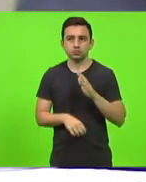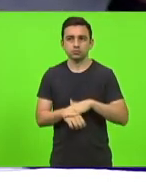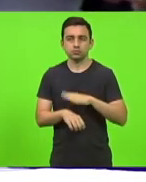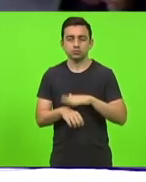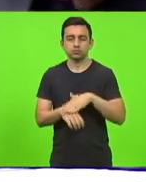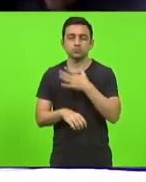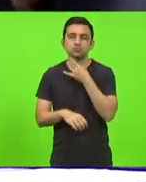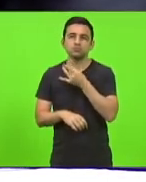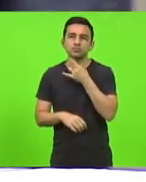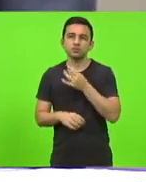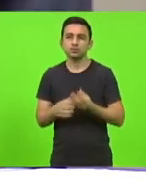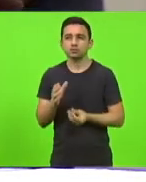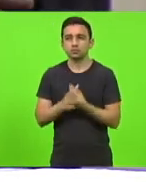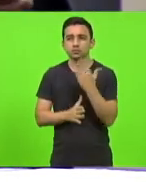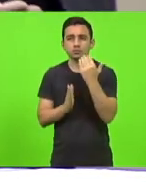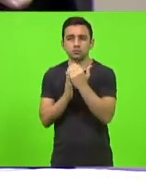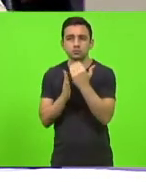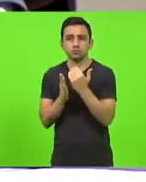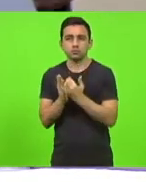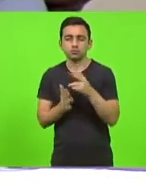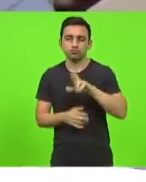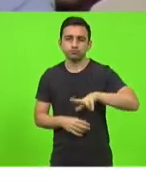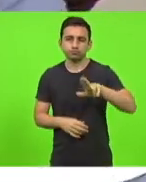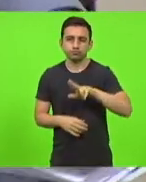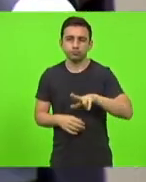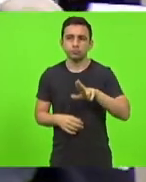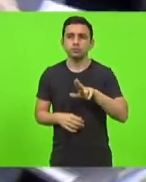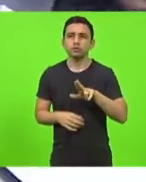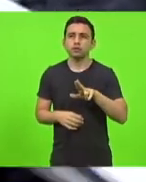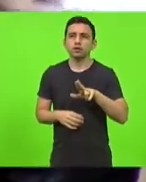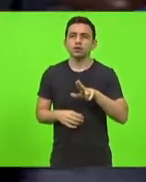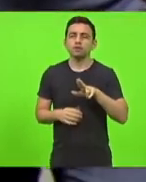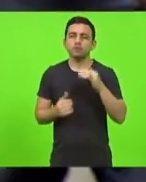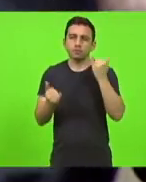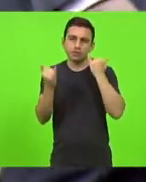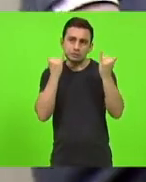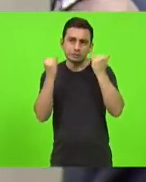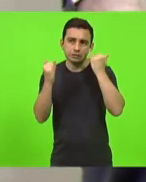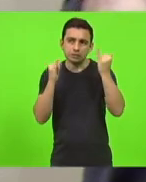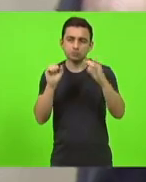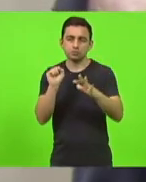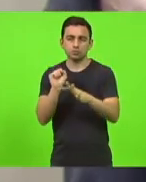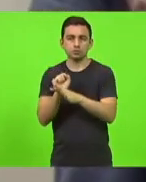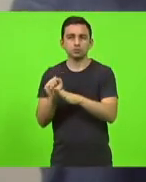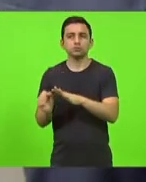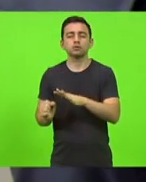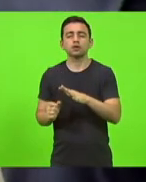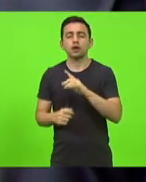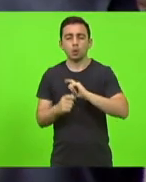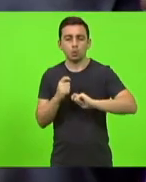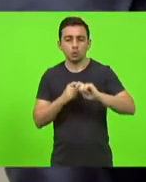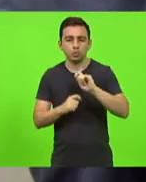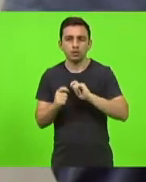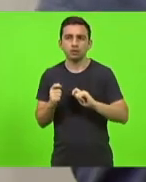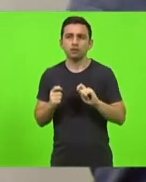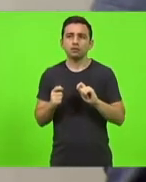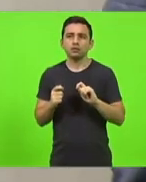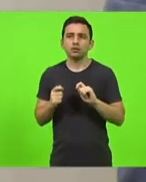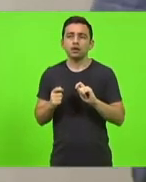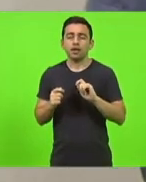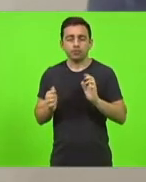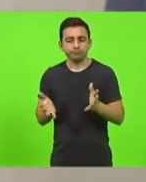Cobocchini. Cria o programa Usuário Ativo, Informação, Segurança e Economia, Rodo SC, de